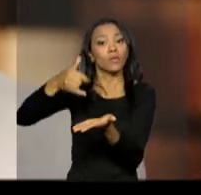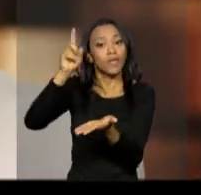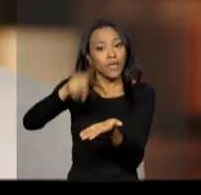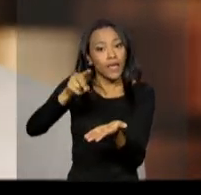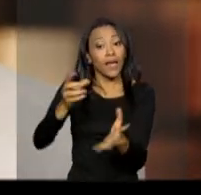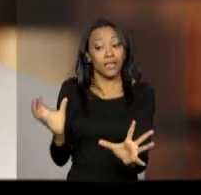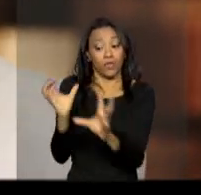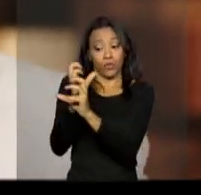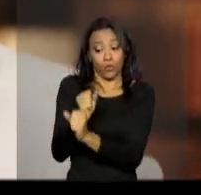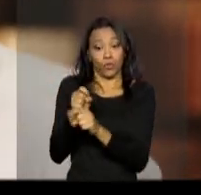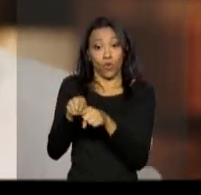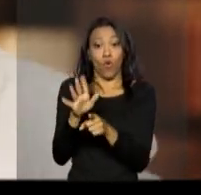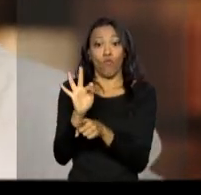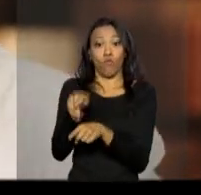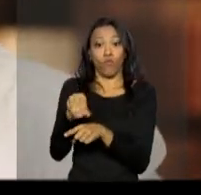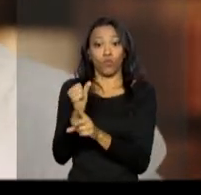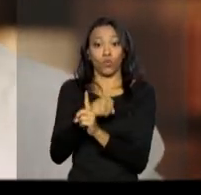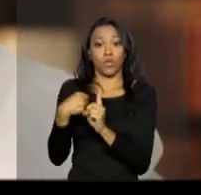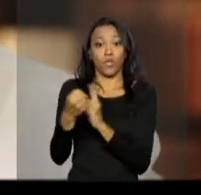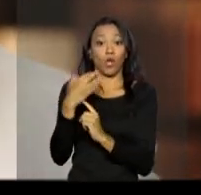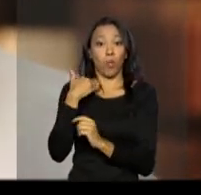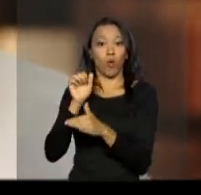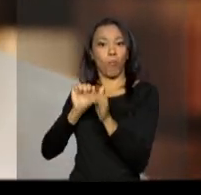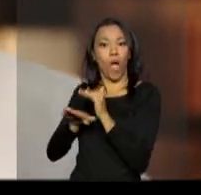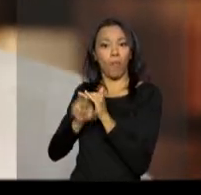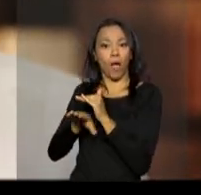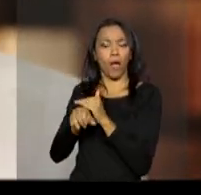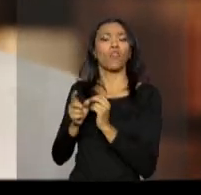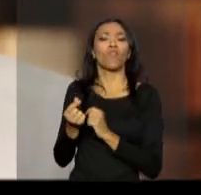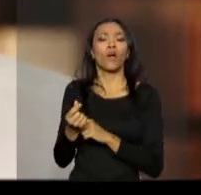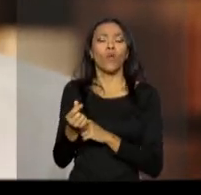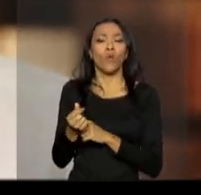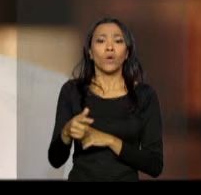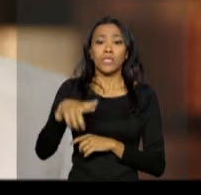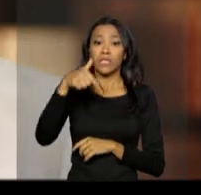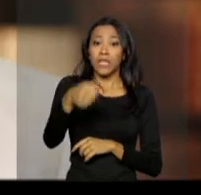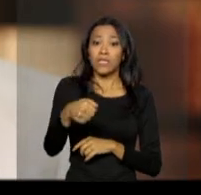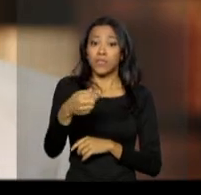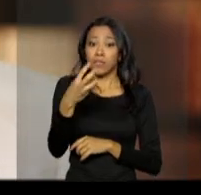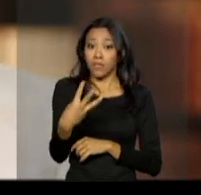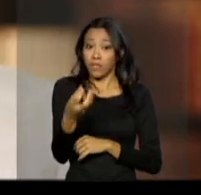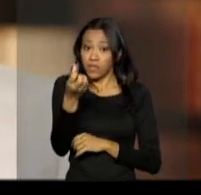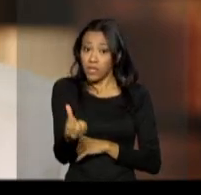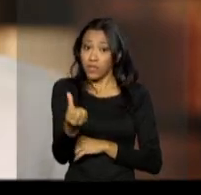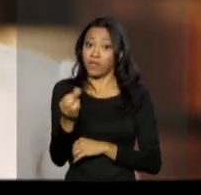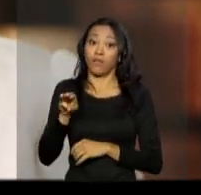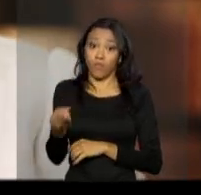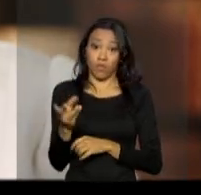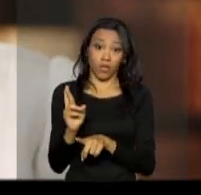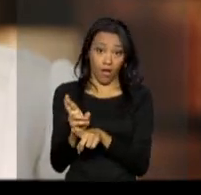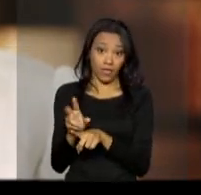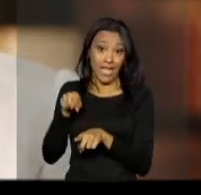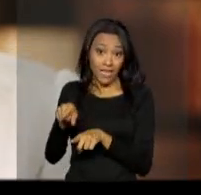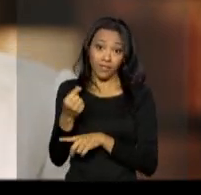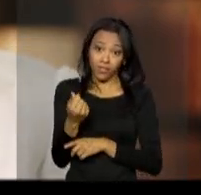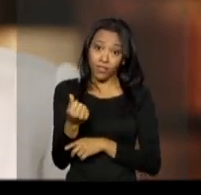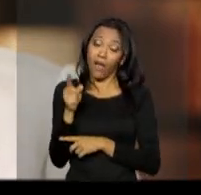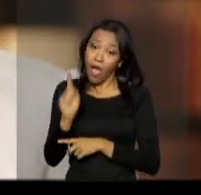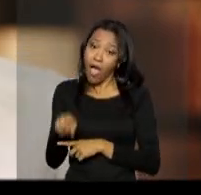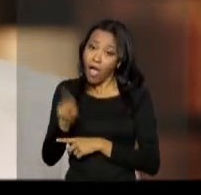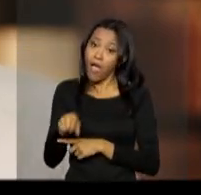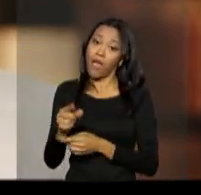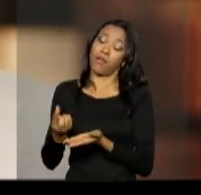Fundo Social, no valor de 736 bilhões de reais, serão